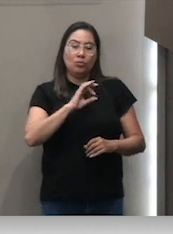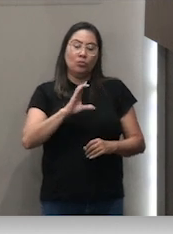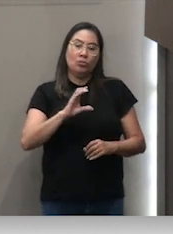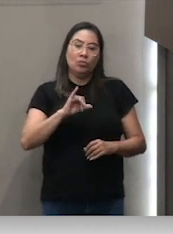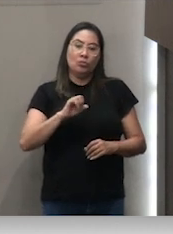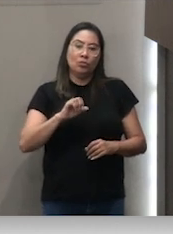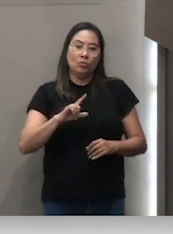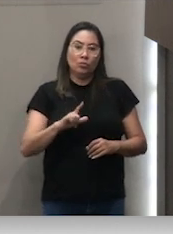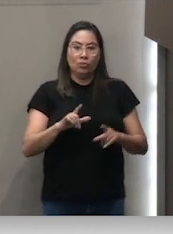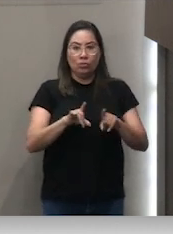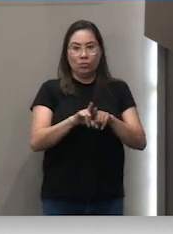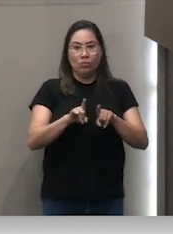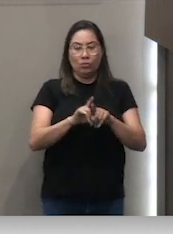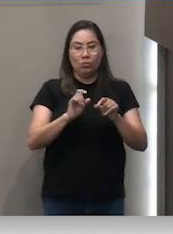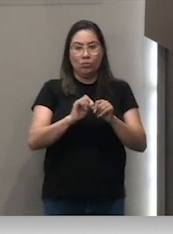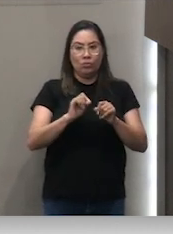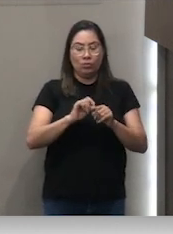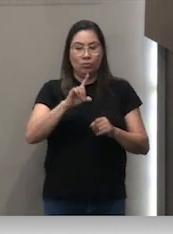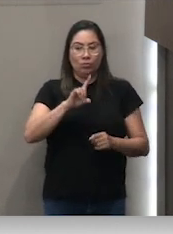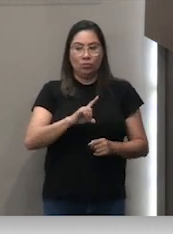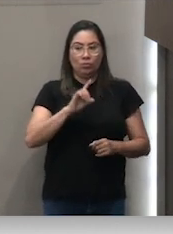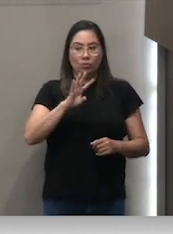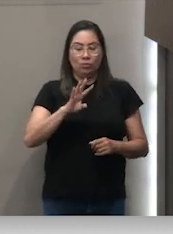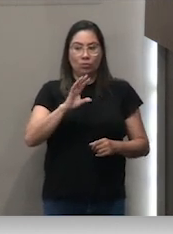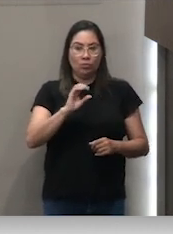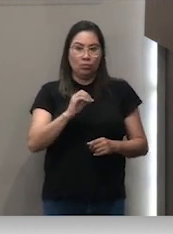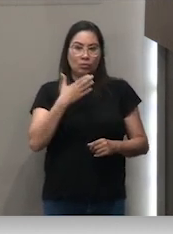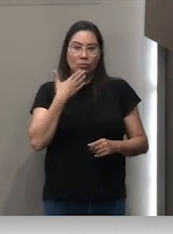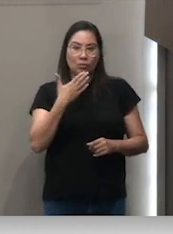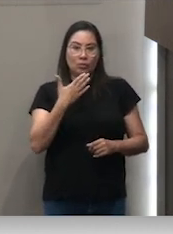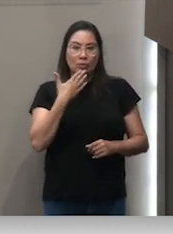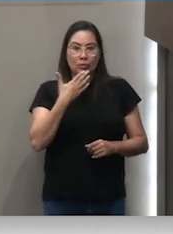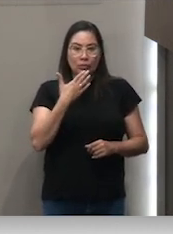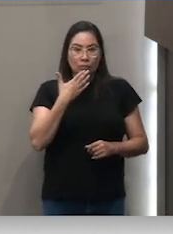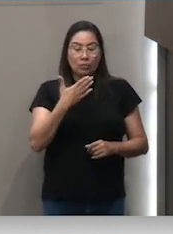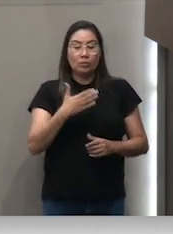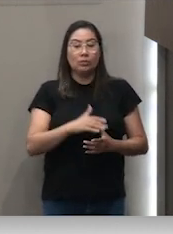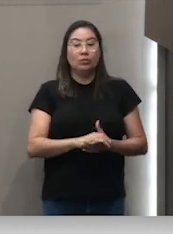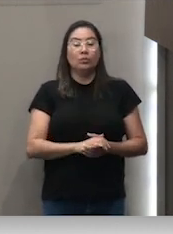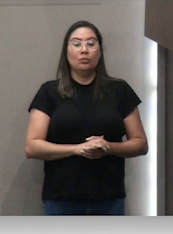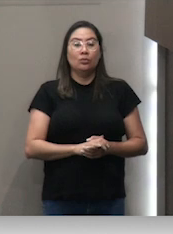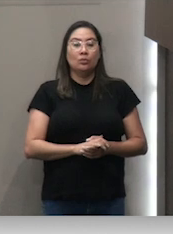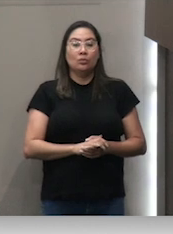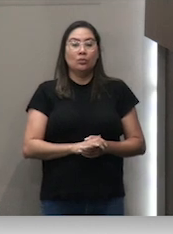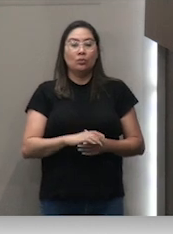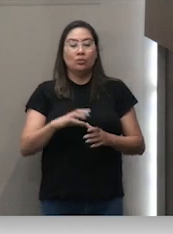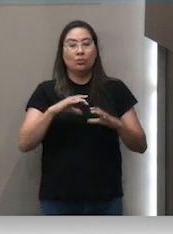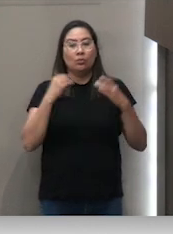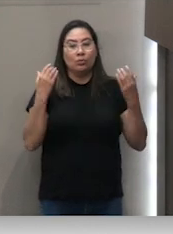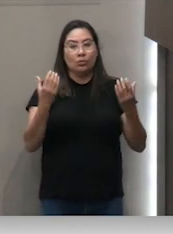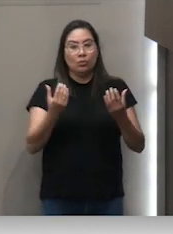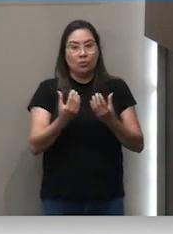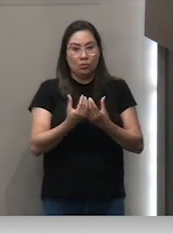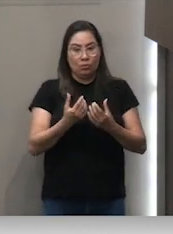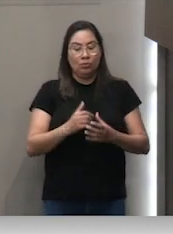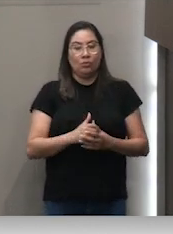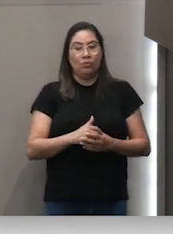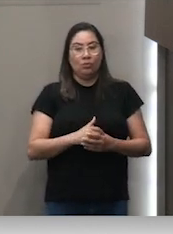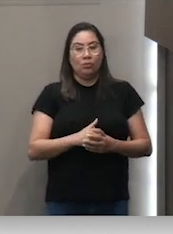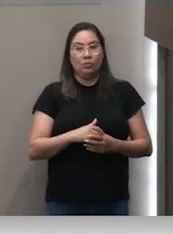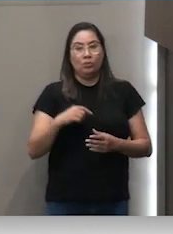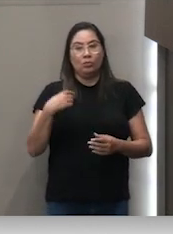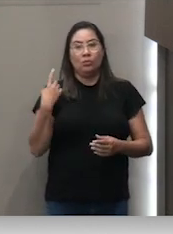foram realizadas mais 140 indicações ao Poder Executivo solicitadas pela comunidade. Ou seja, não